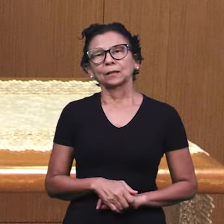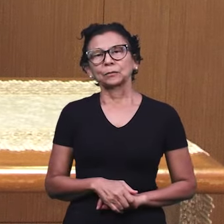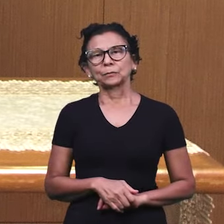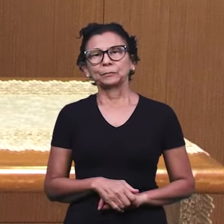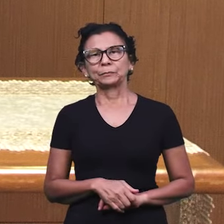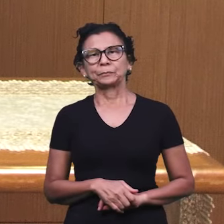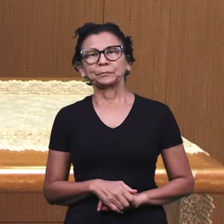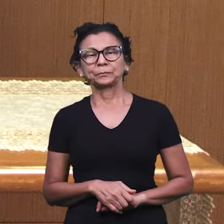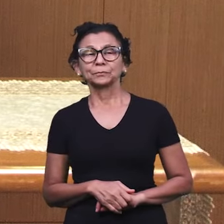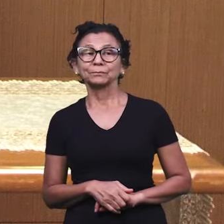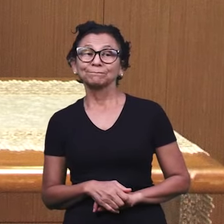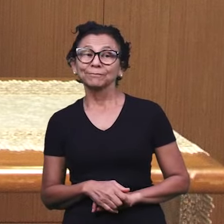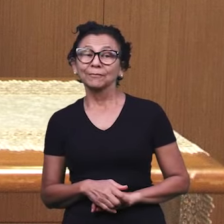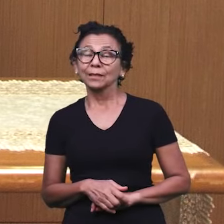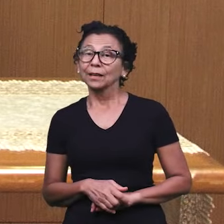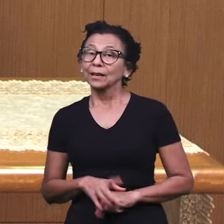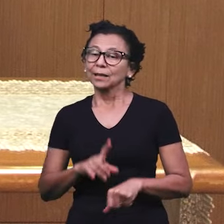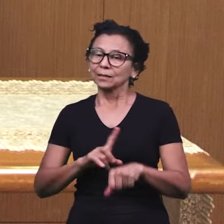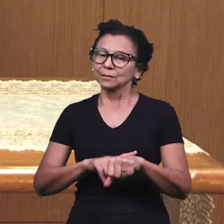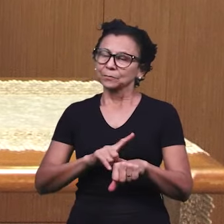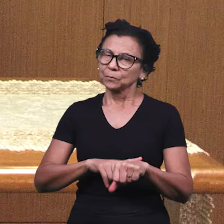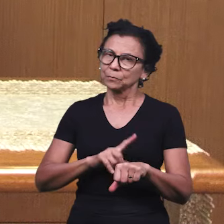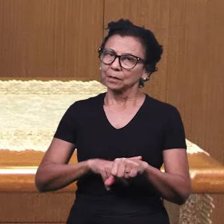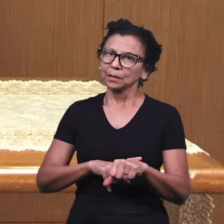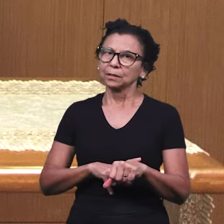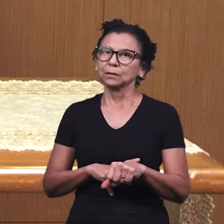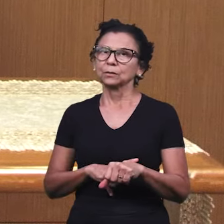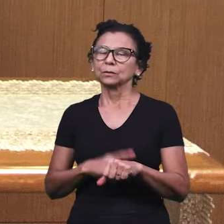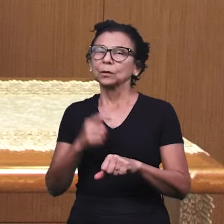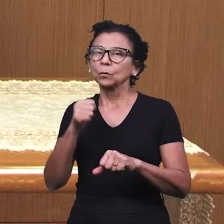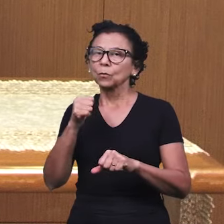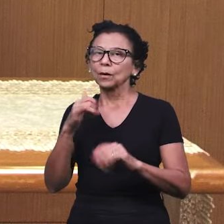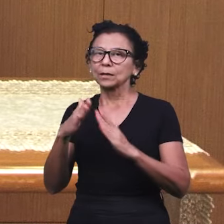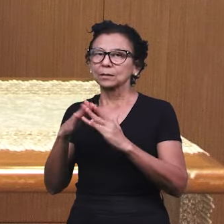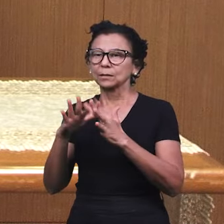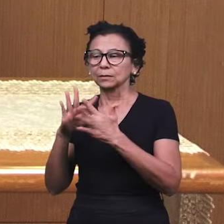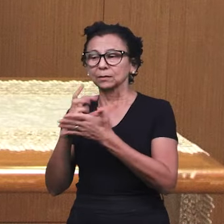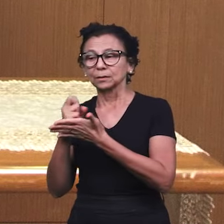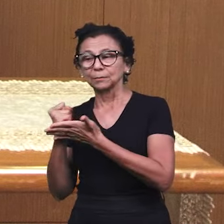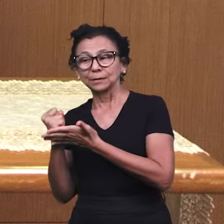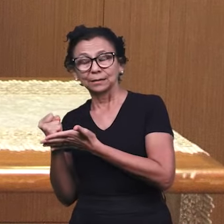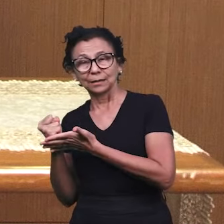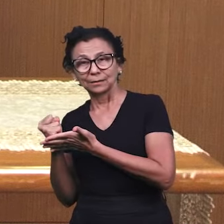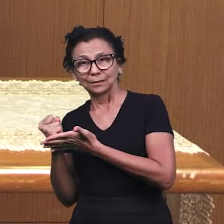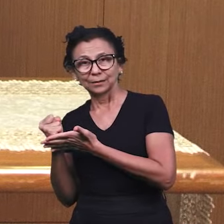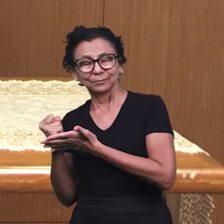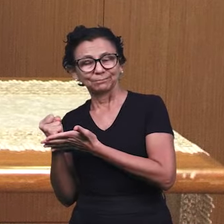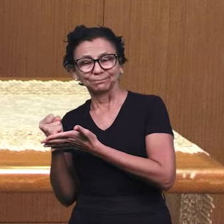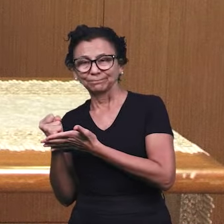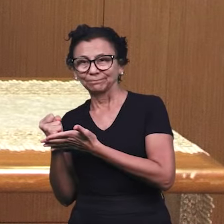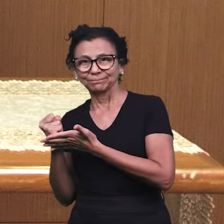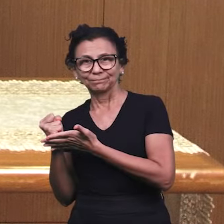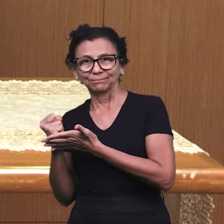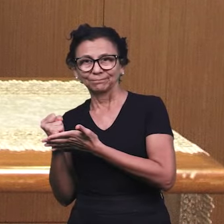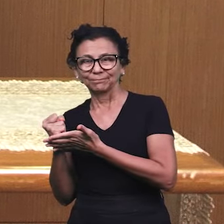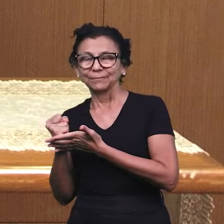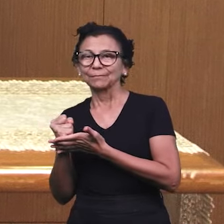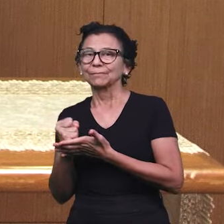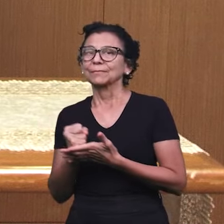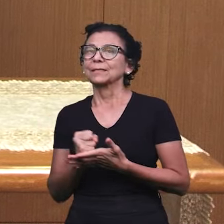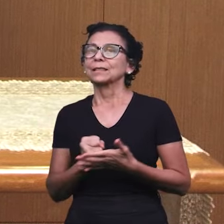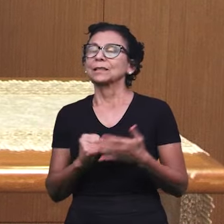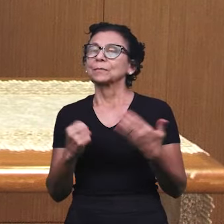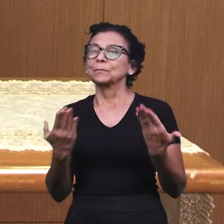hora, esta hora da partida, em que a igreja será arrebatada, não existe evangelho sem